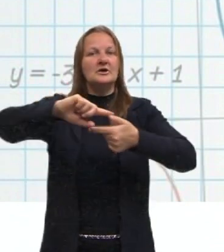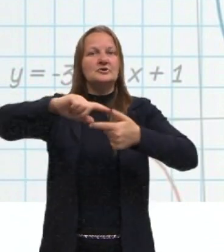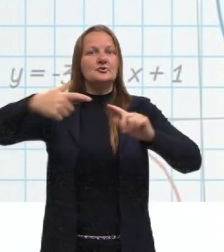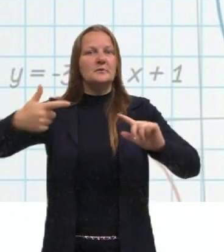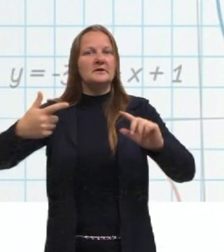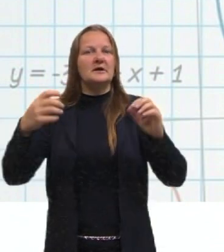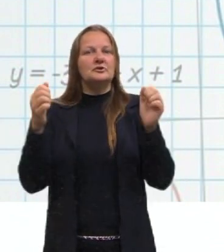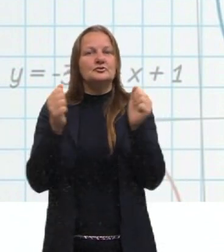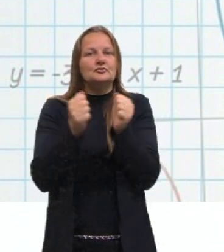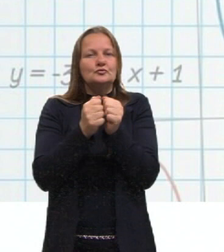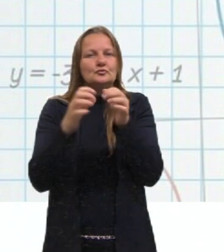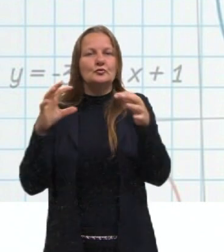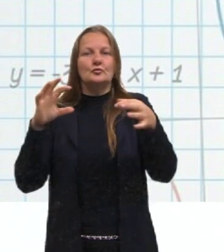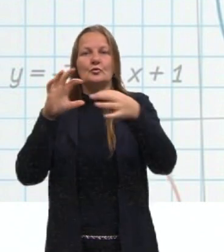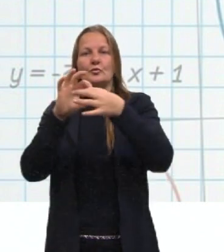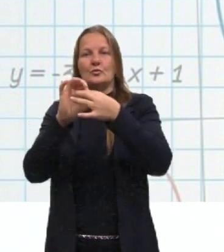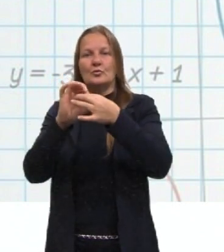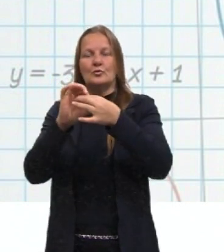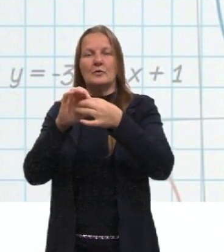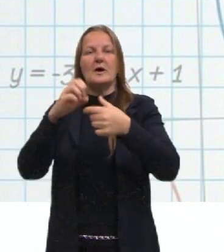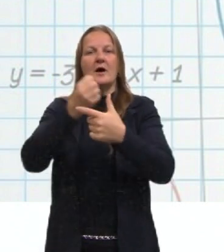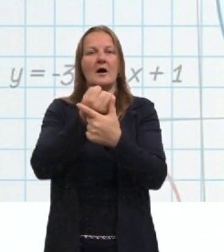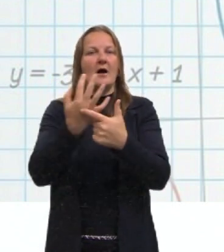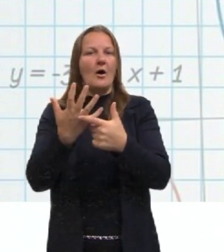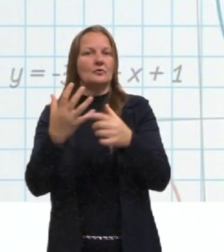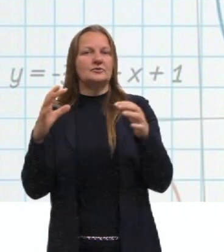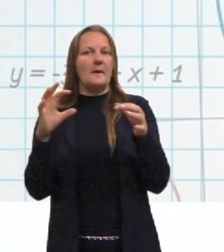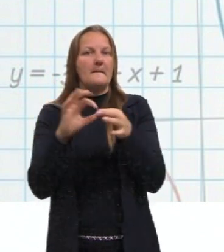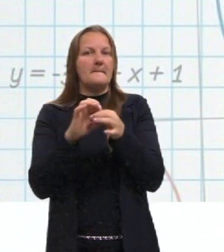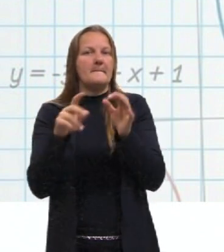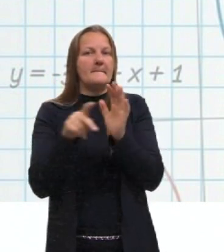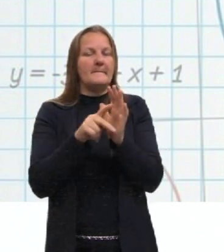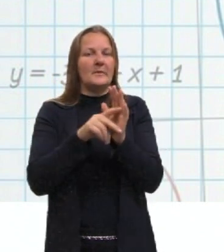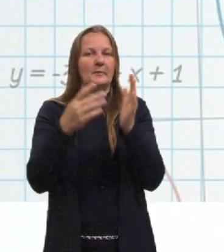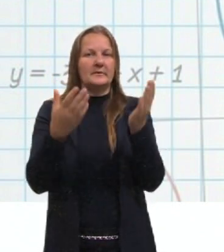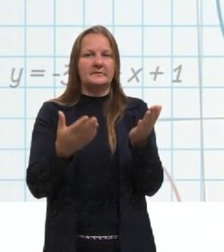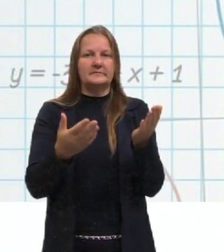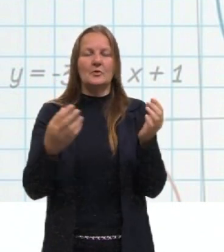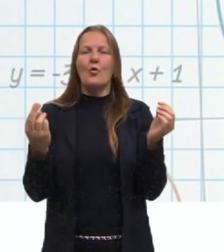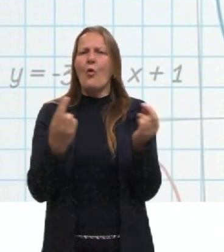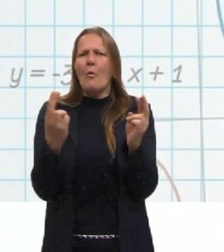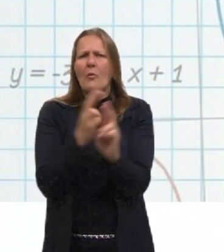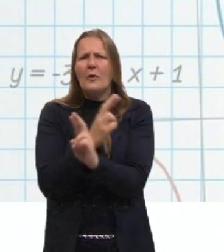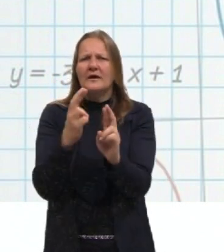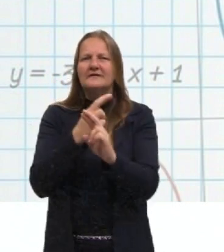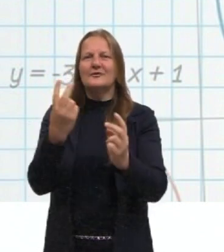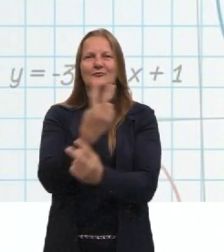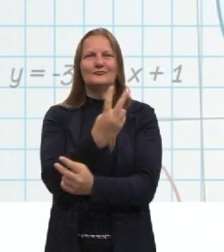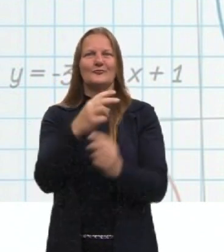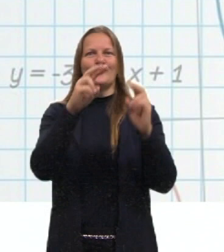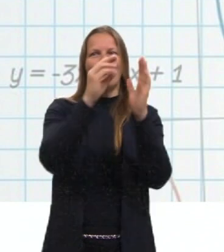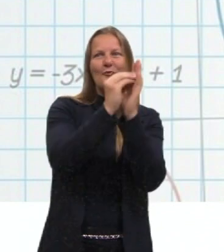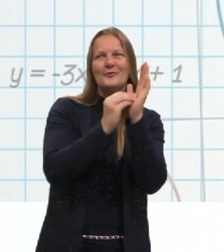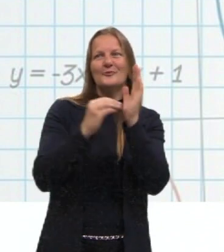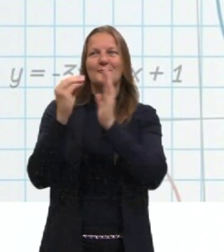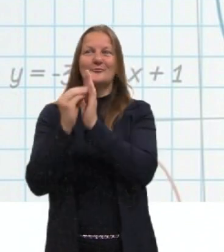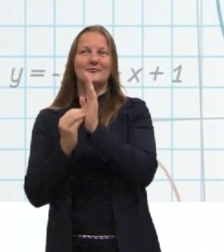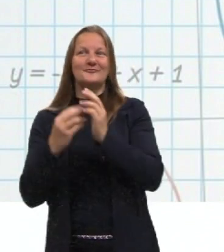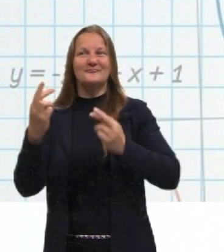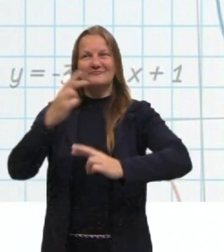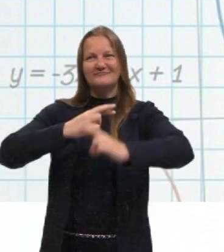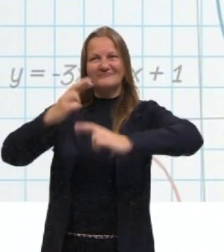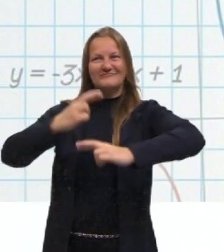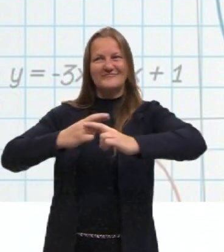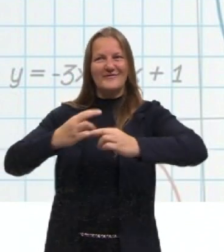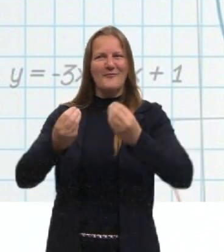geometria ligada com a álgebra. Então, nós vamos entender melhor como que essas duas se relacionam, se é só, né, essa rixa entre